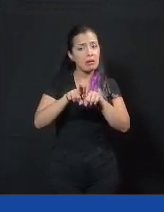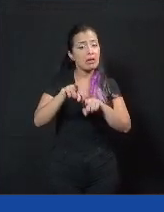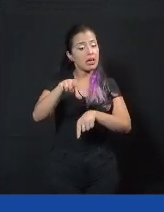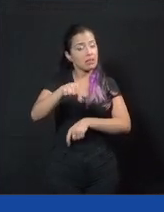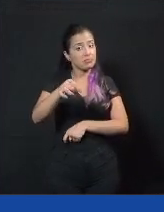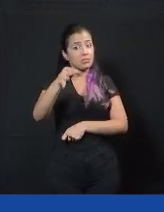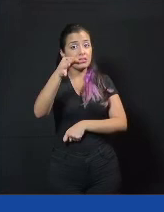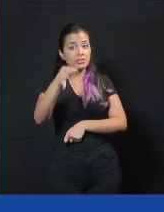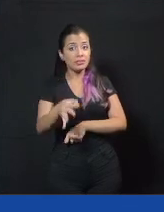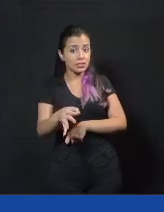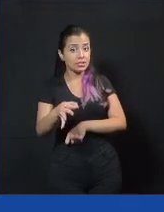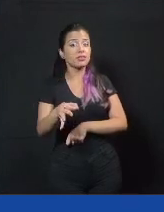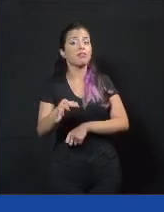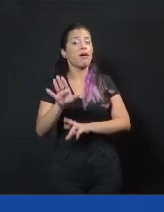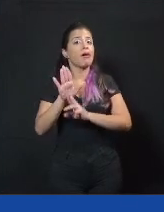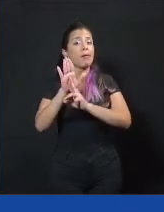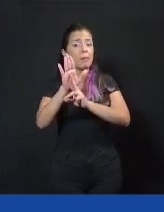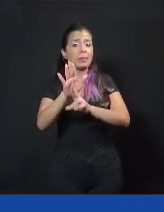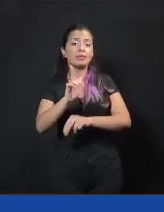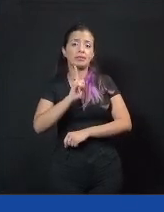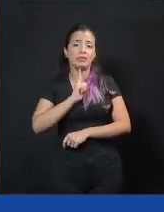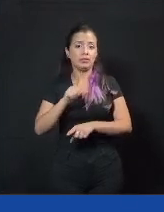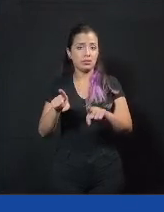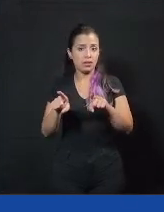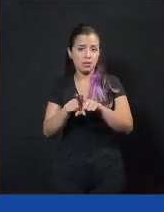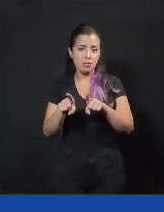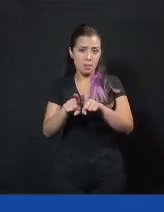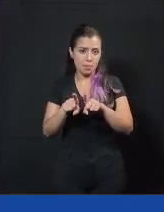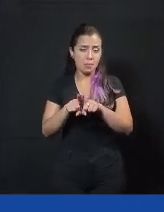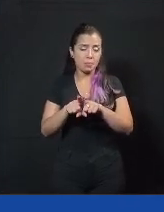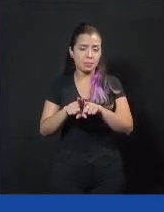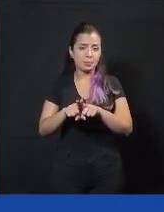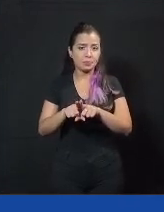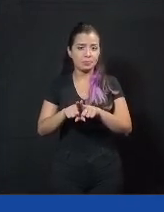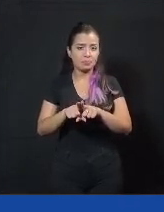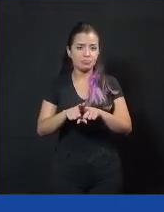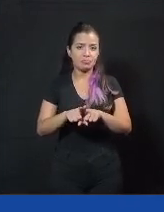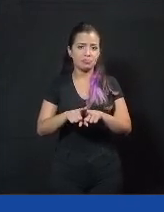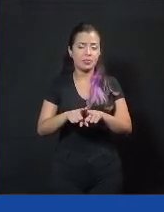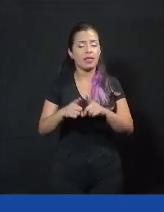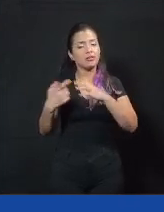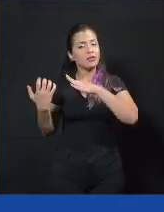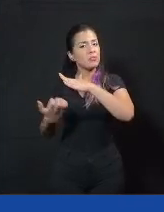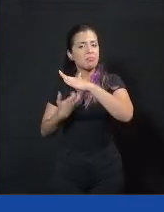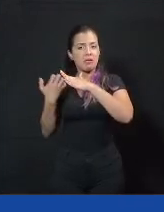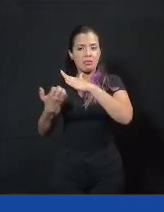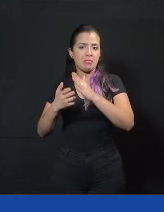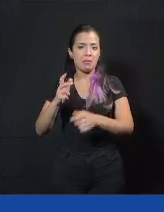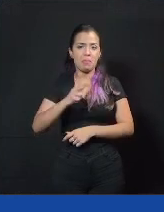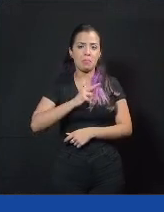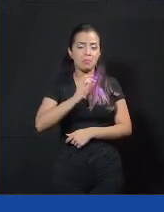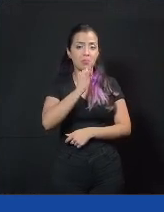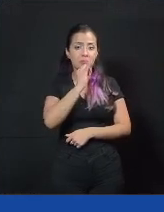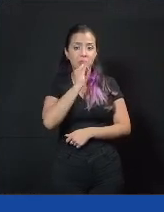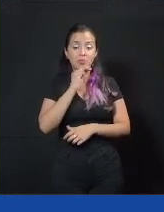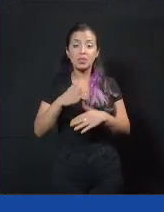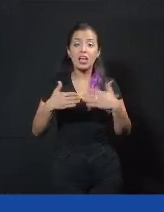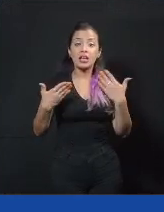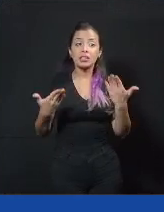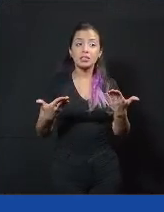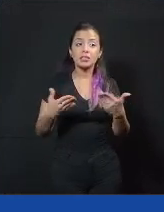apenas me referindo apenas à iniciativa privada, aos empregos da iniciativa privada. Então, o que é